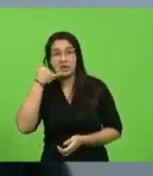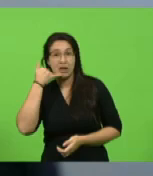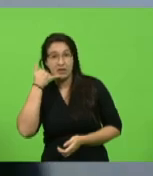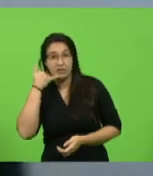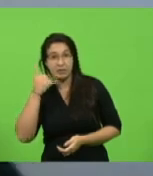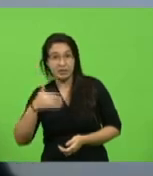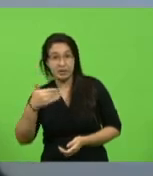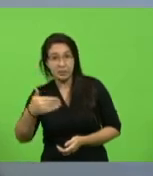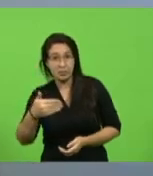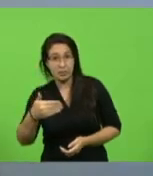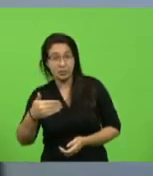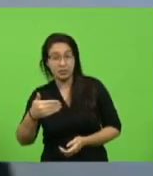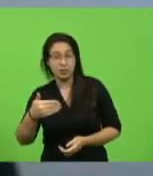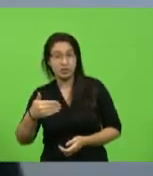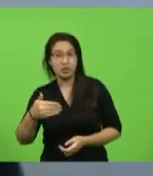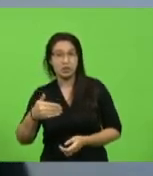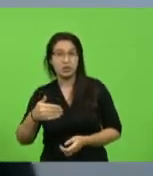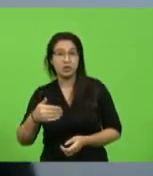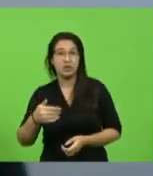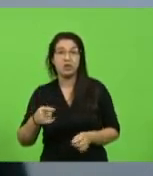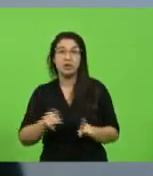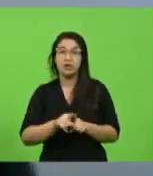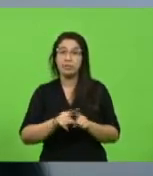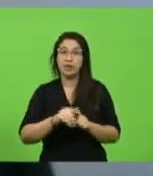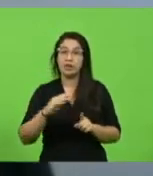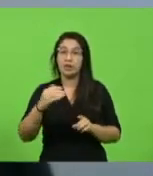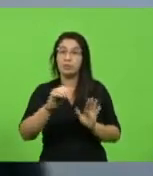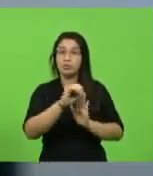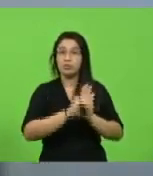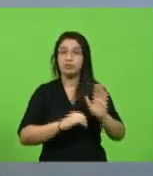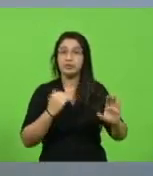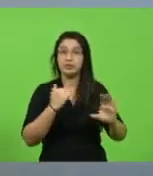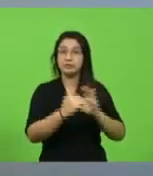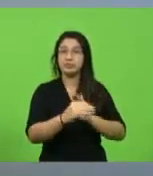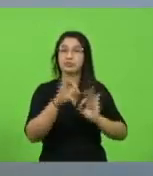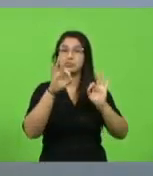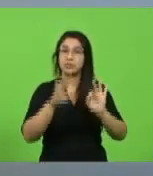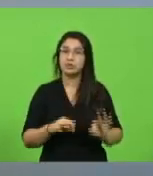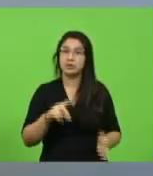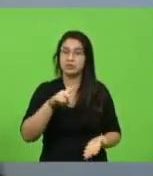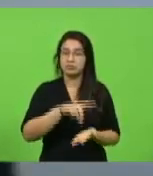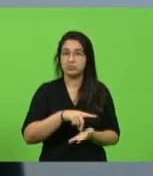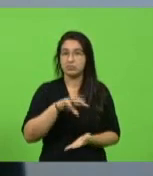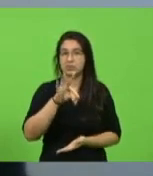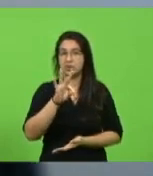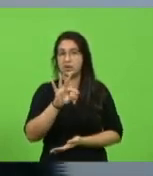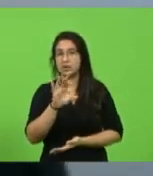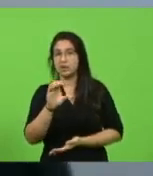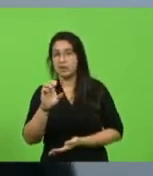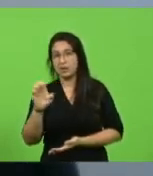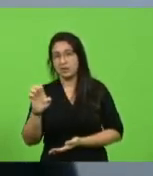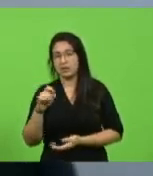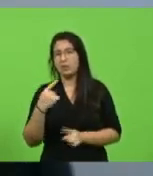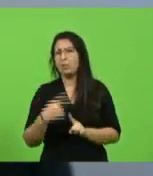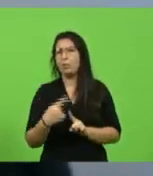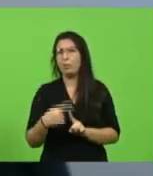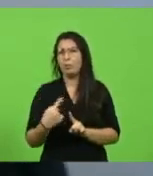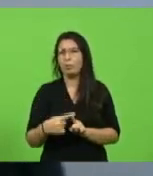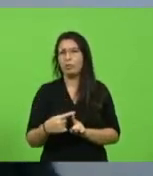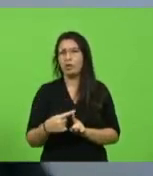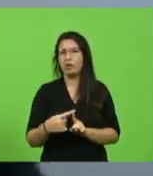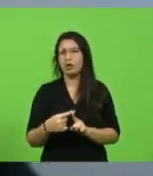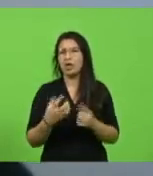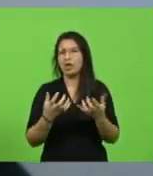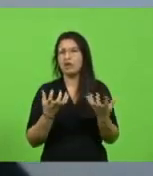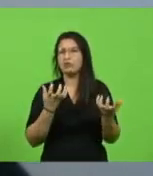também após o encaminhamento do ofício formal pelo TCE. Por que, então, buscaria o governador